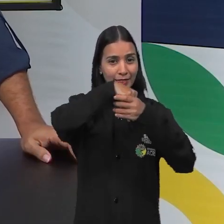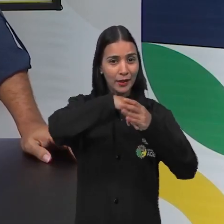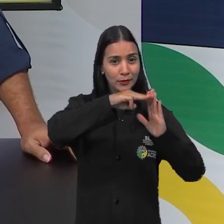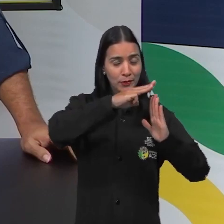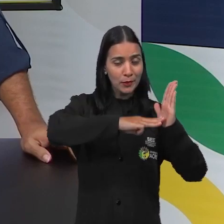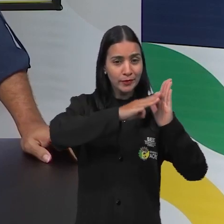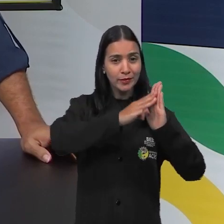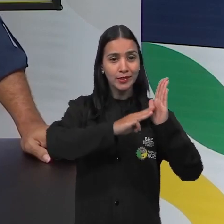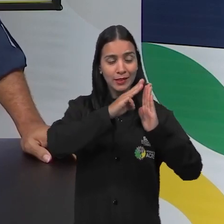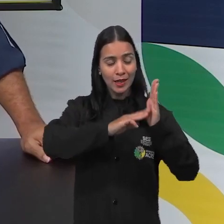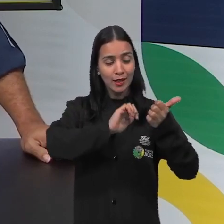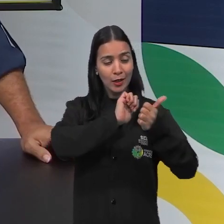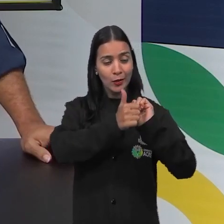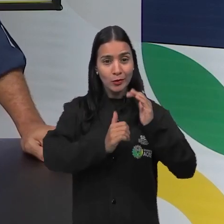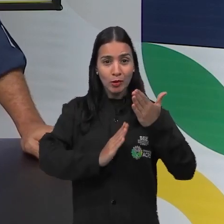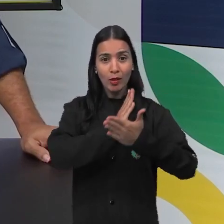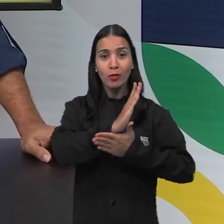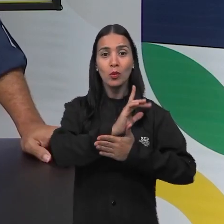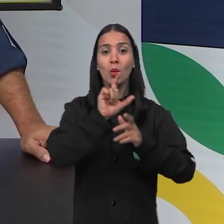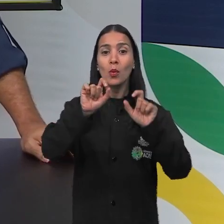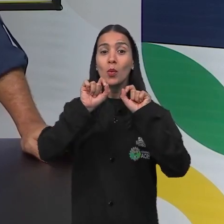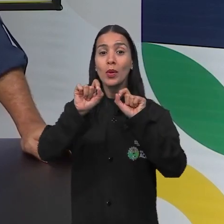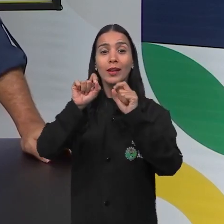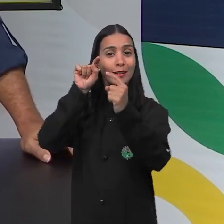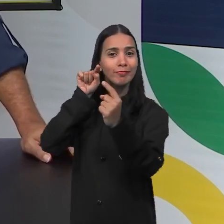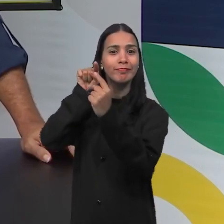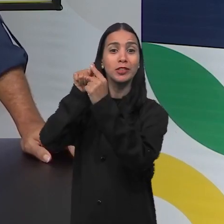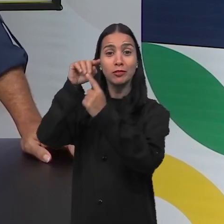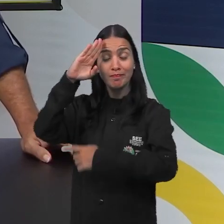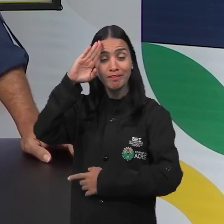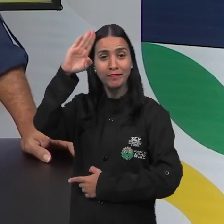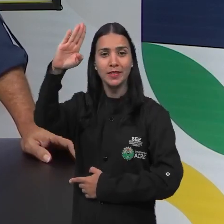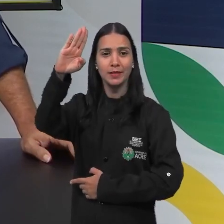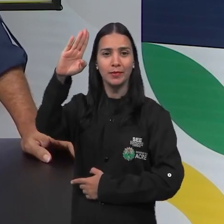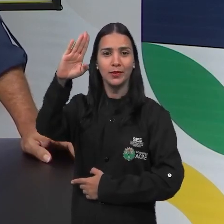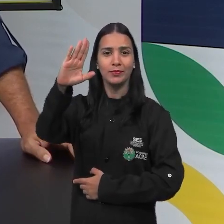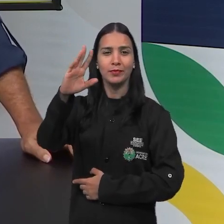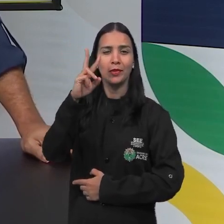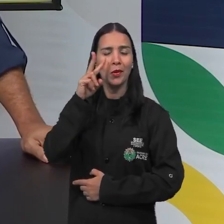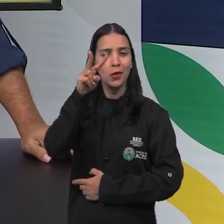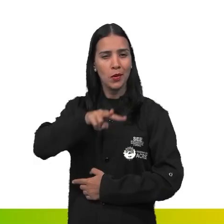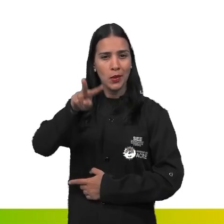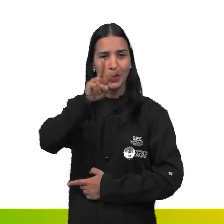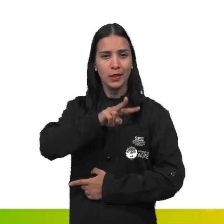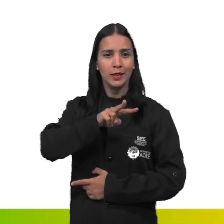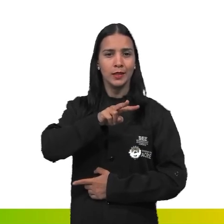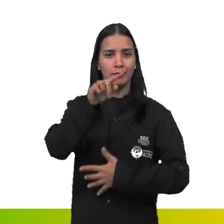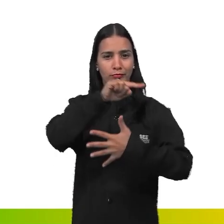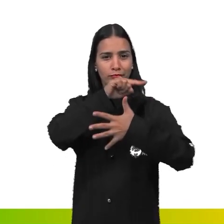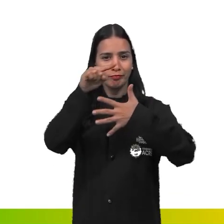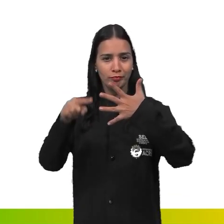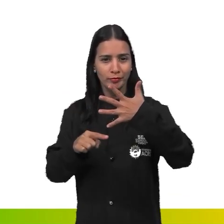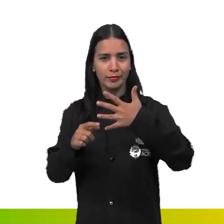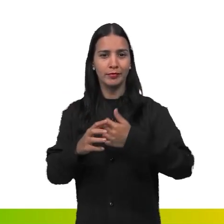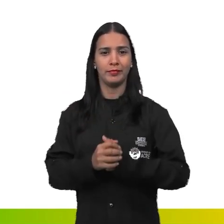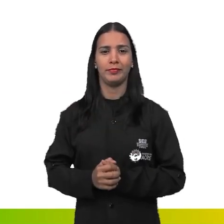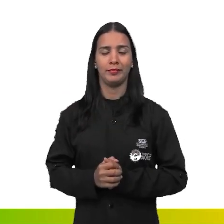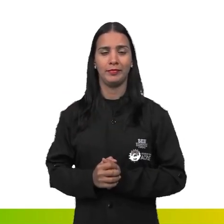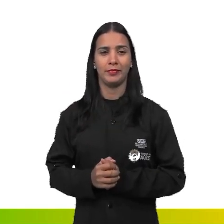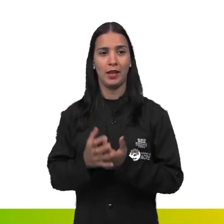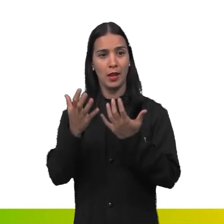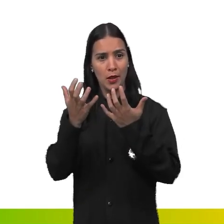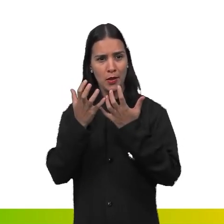gente quer conquistar? Vamos lá para as alternativas e ver qual das palavras se encaixa melhor. Vamos lá. Ó. Eu quero conquistar